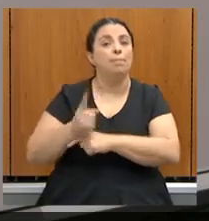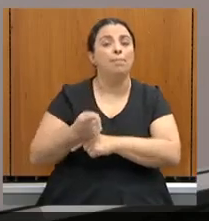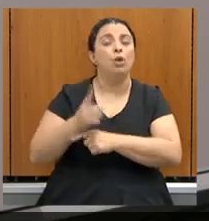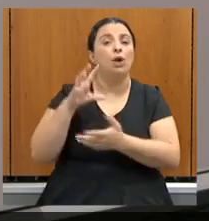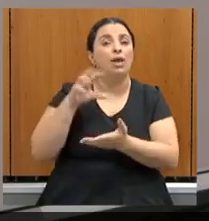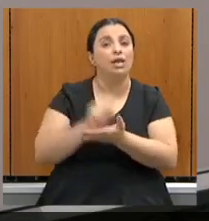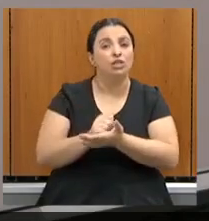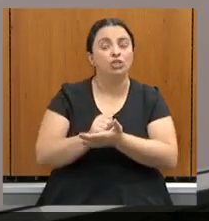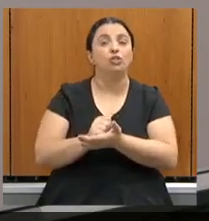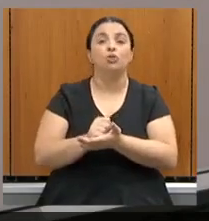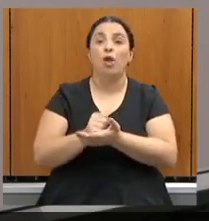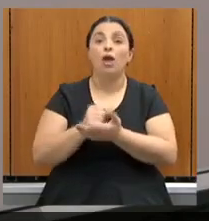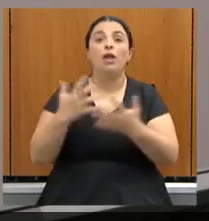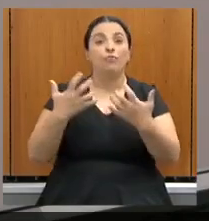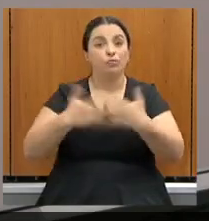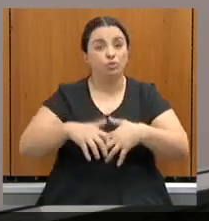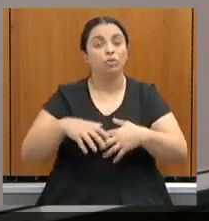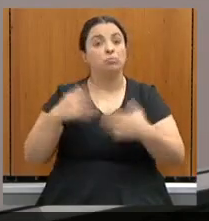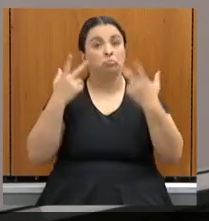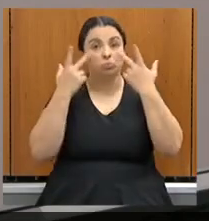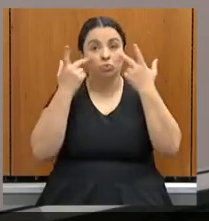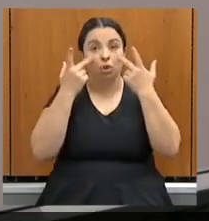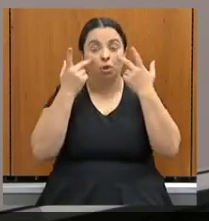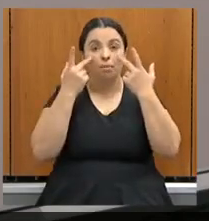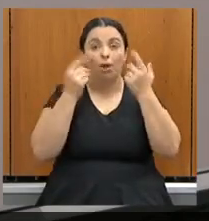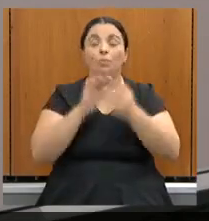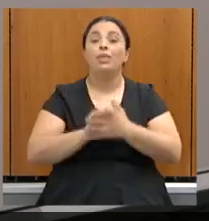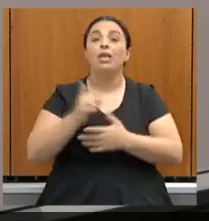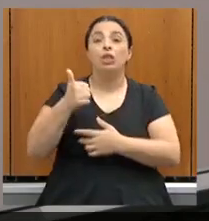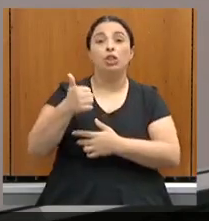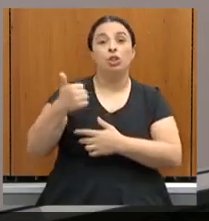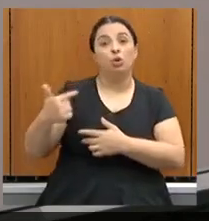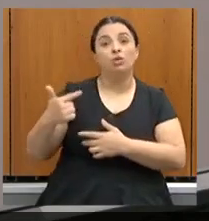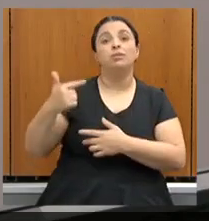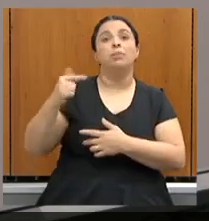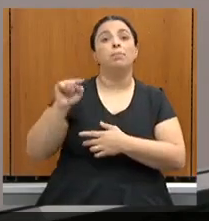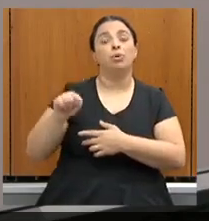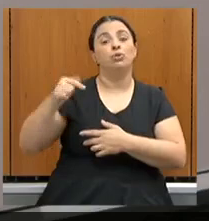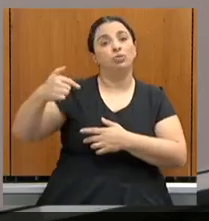e eu quero dizer que 12,7% das empresas